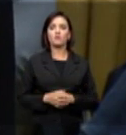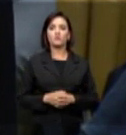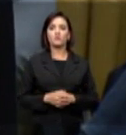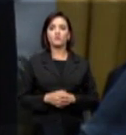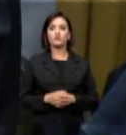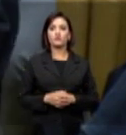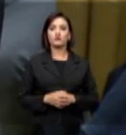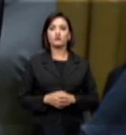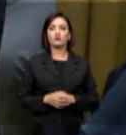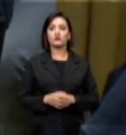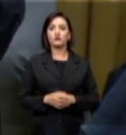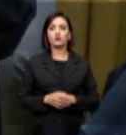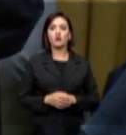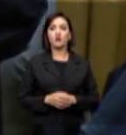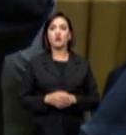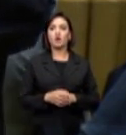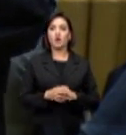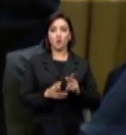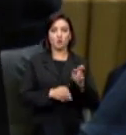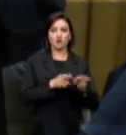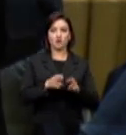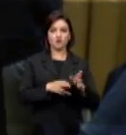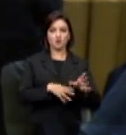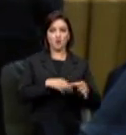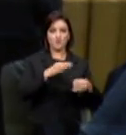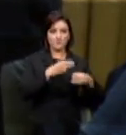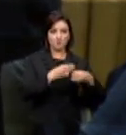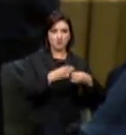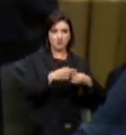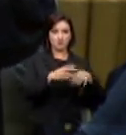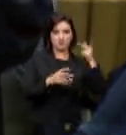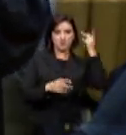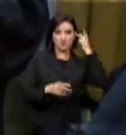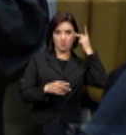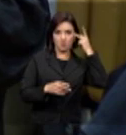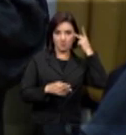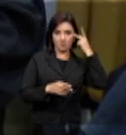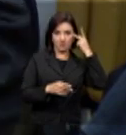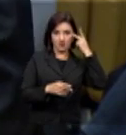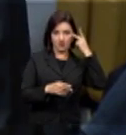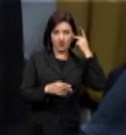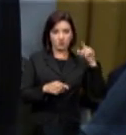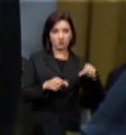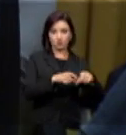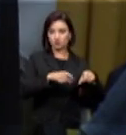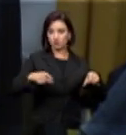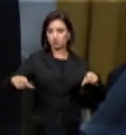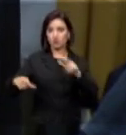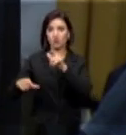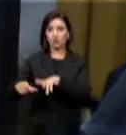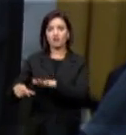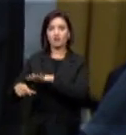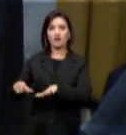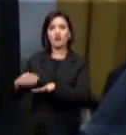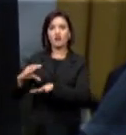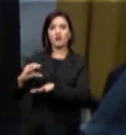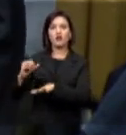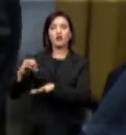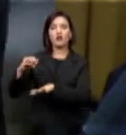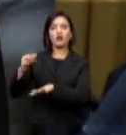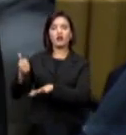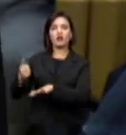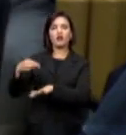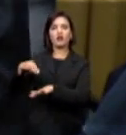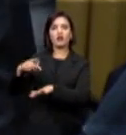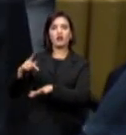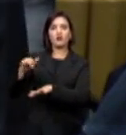trem Intercidades, que vai ligar os municípios de São Paulo a Campinas. Esse trem Intercidades, a concessão desse trem Intercidades